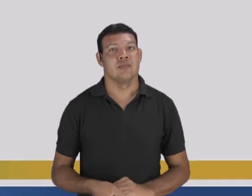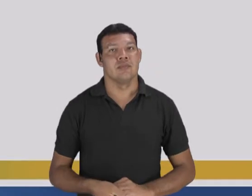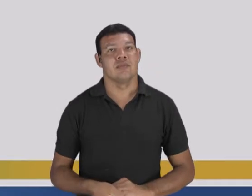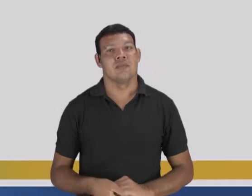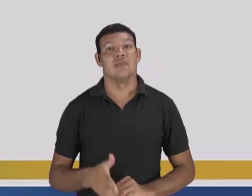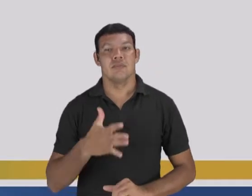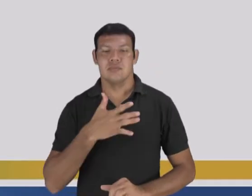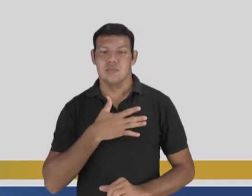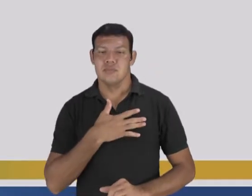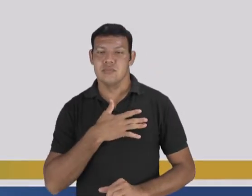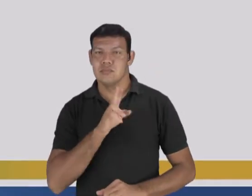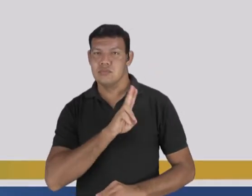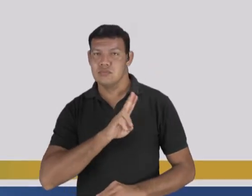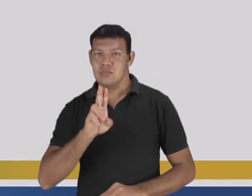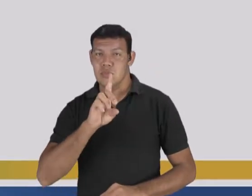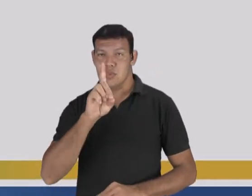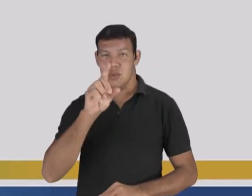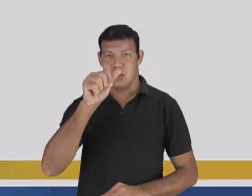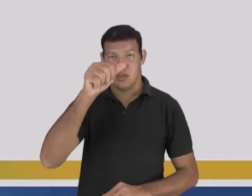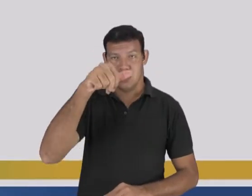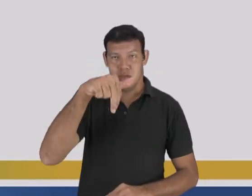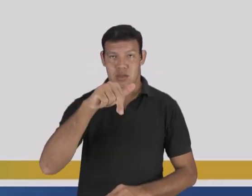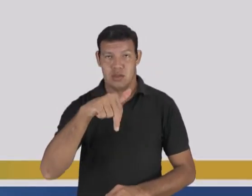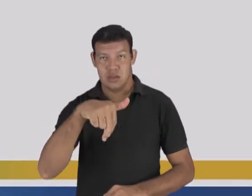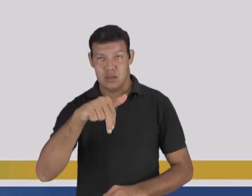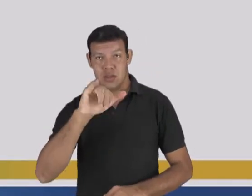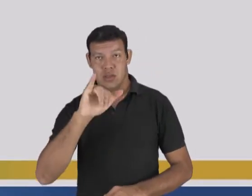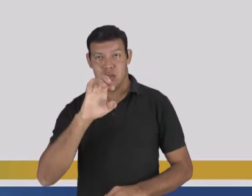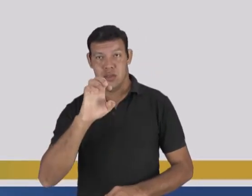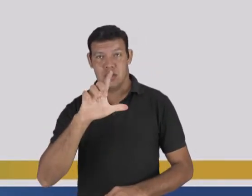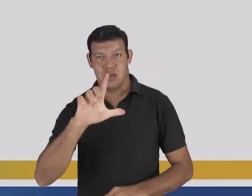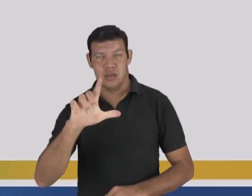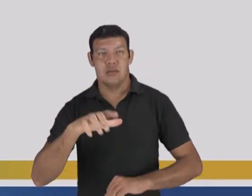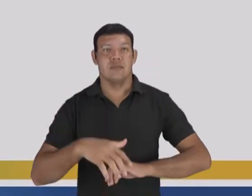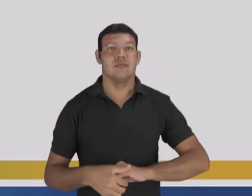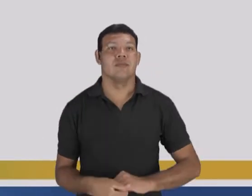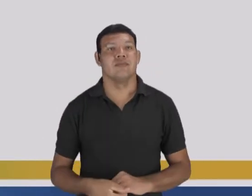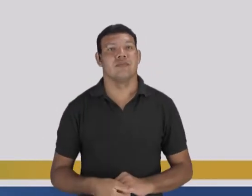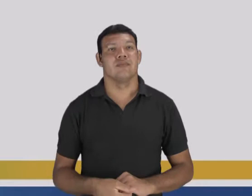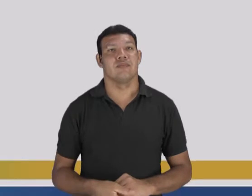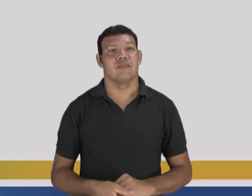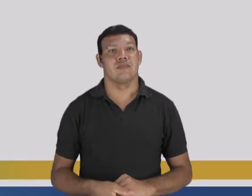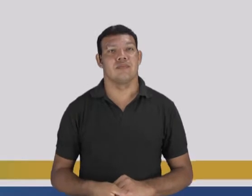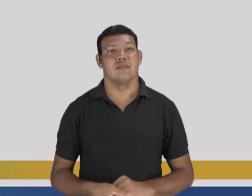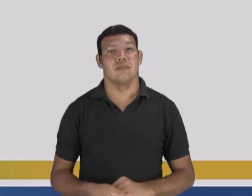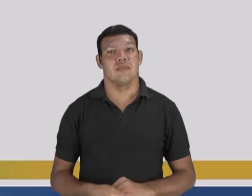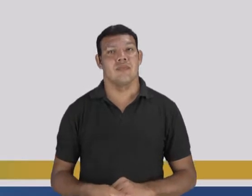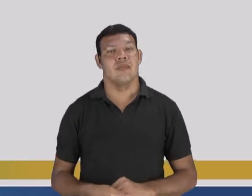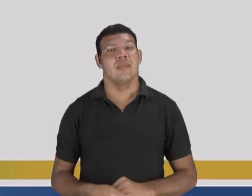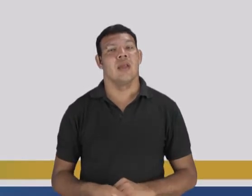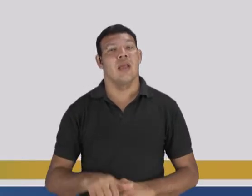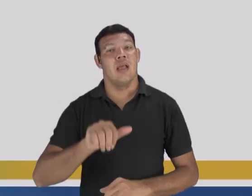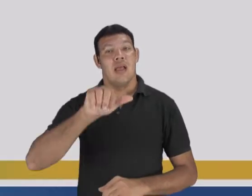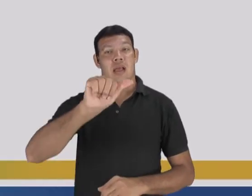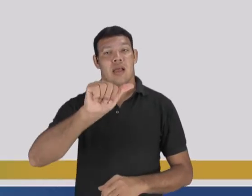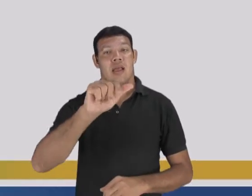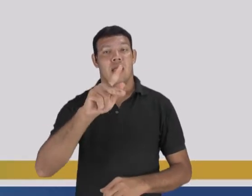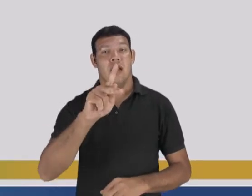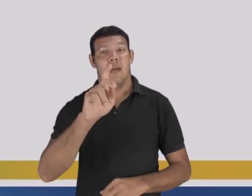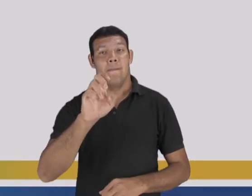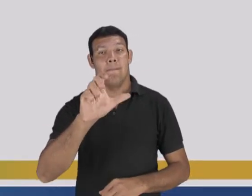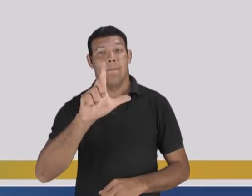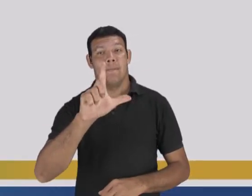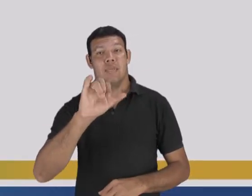llamo Daniel, sou maestro de espanhol. E quais são teus apelidos? Apelido, como eu disse, sobrenome, né? Qual